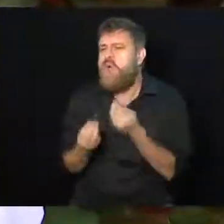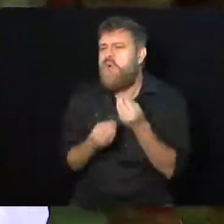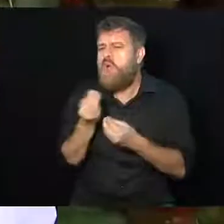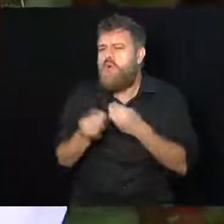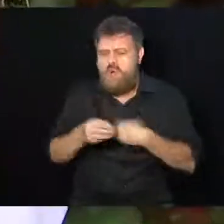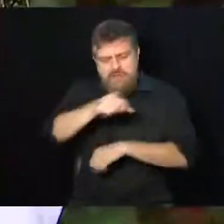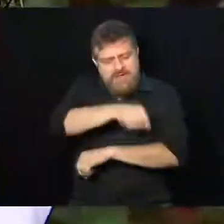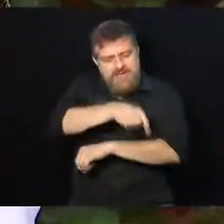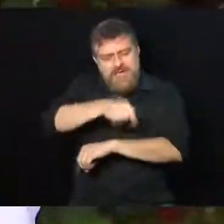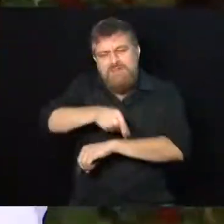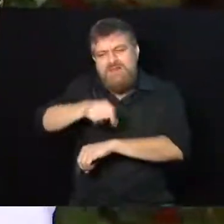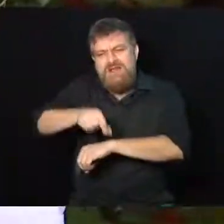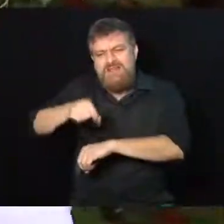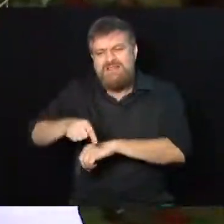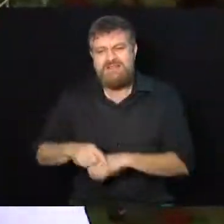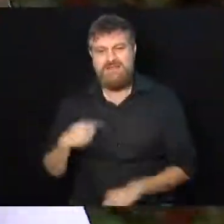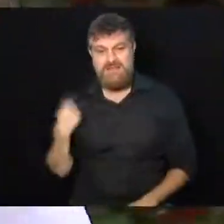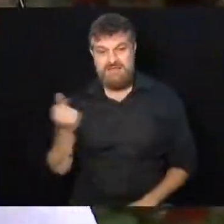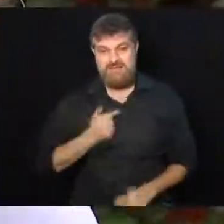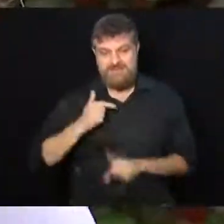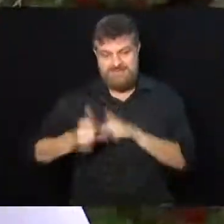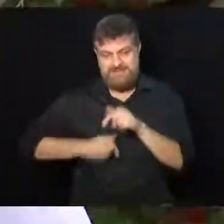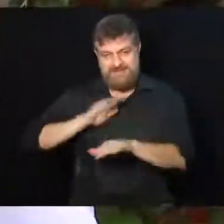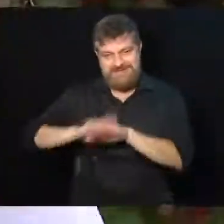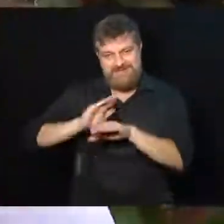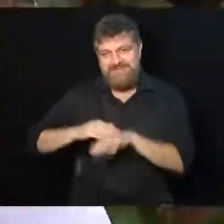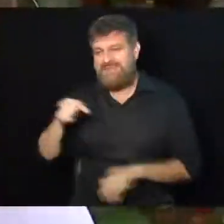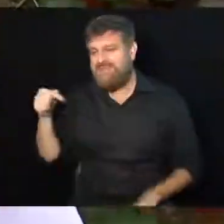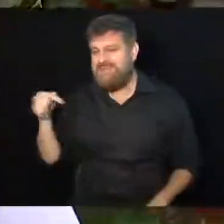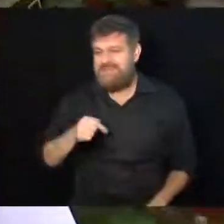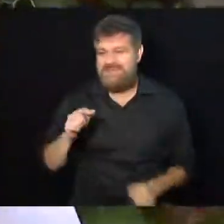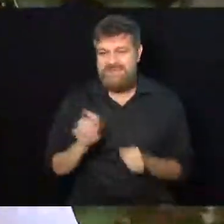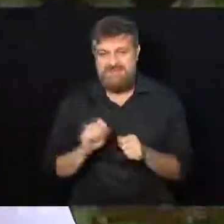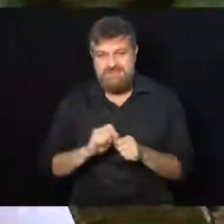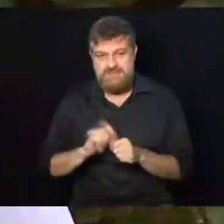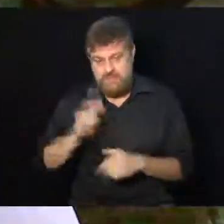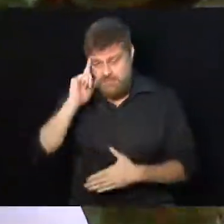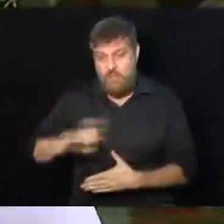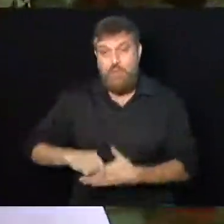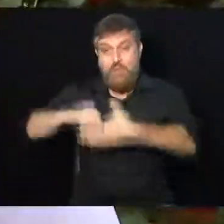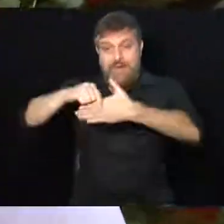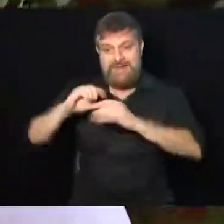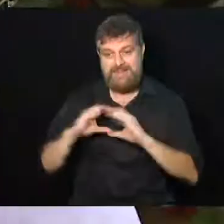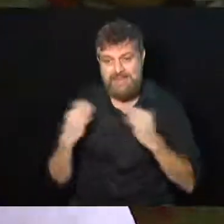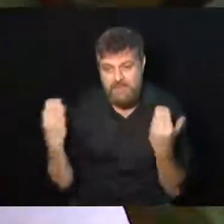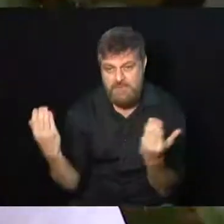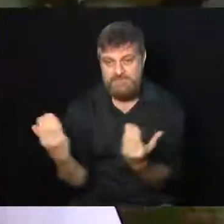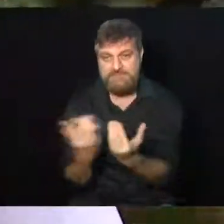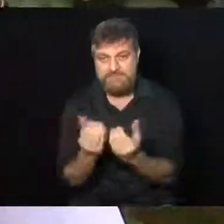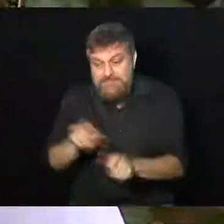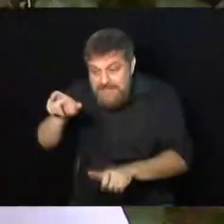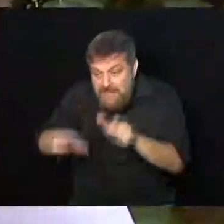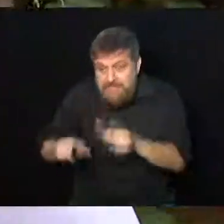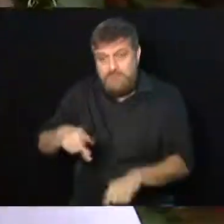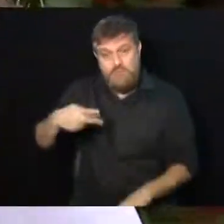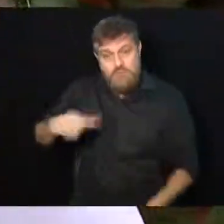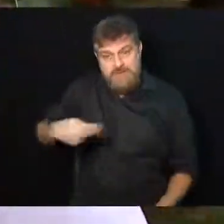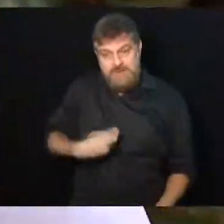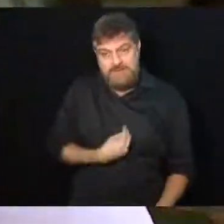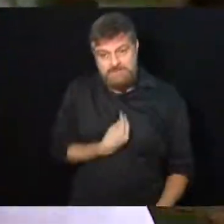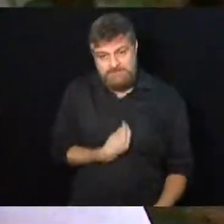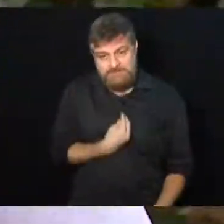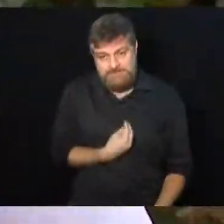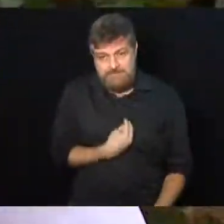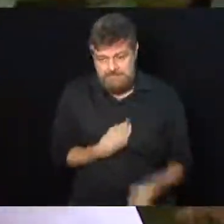como é feito. Então, o nosso trabalho aqui é trabalhar com as lideranças comunitárias, com os próprios moradores, né? Que eles